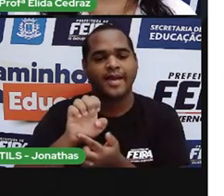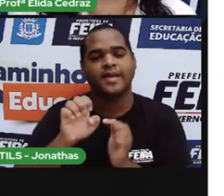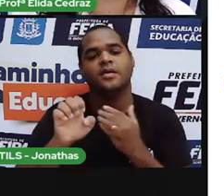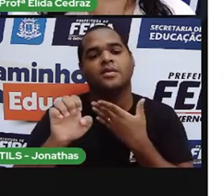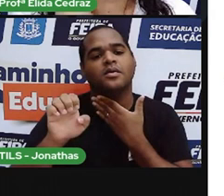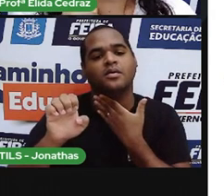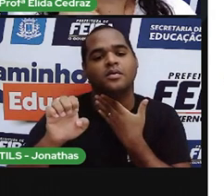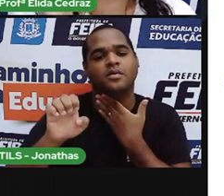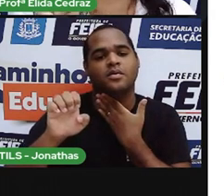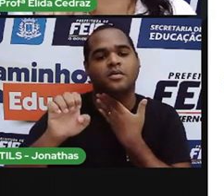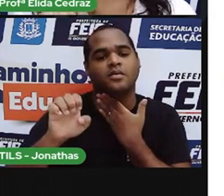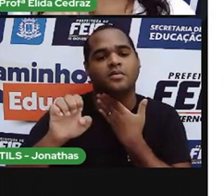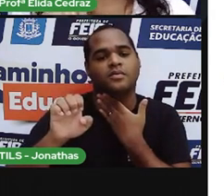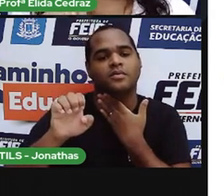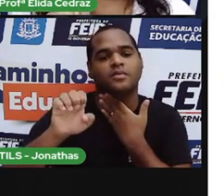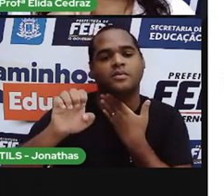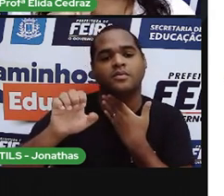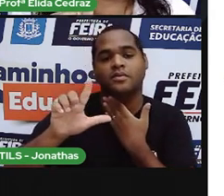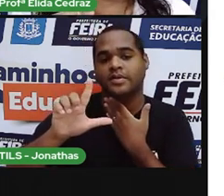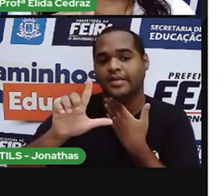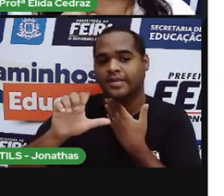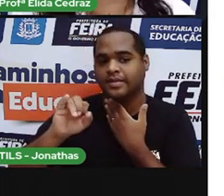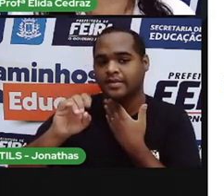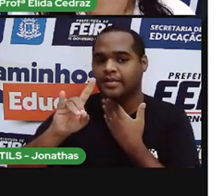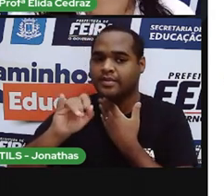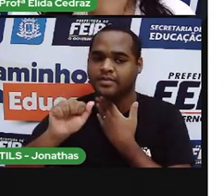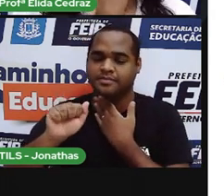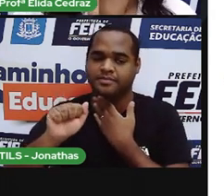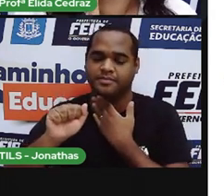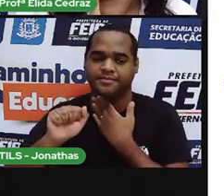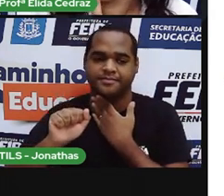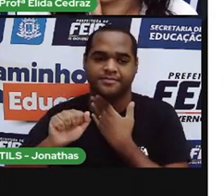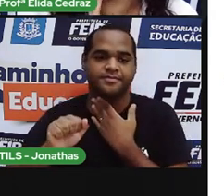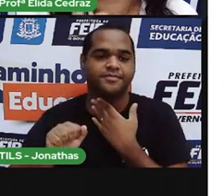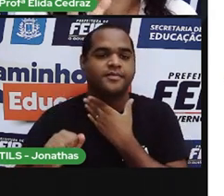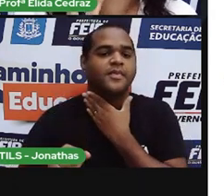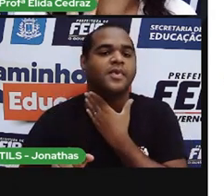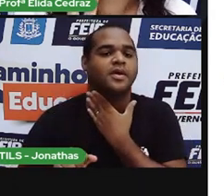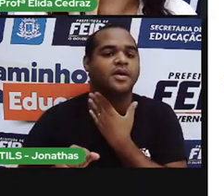Élida. Agora, olha só com a ajuda dos dedinhos como é que fica fácil.